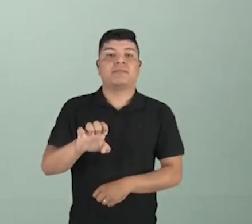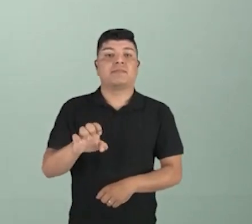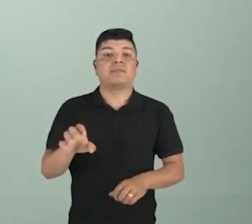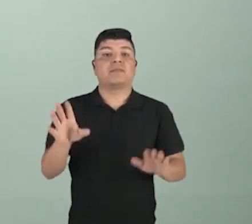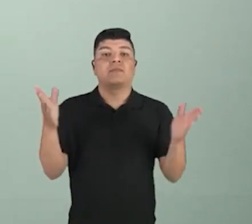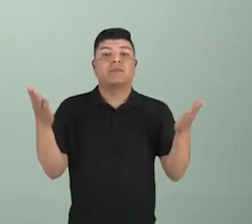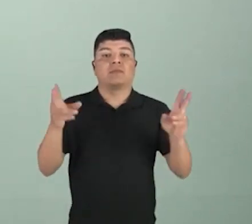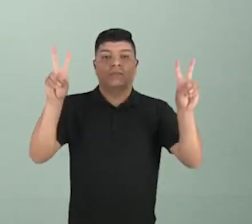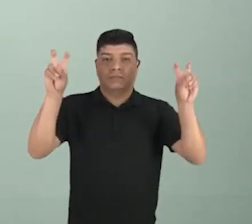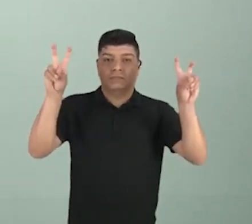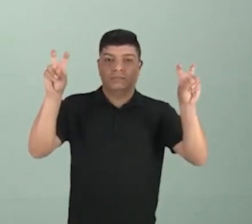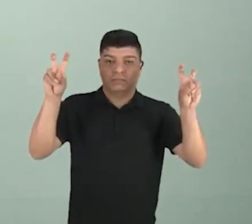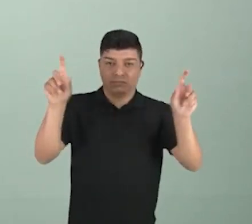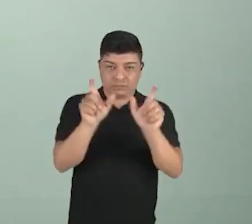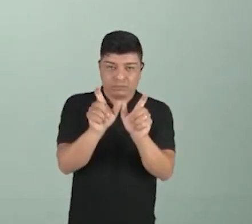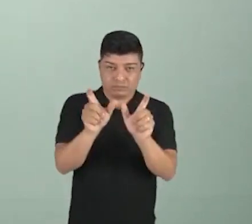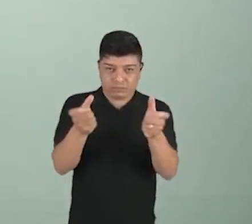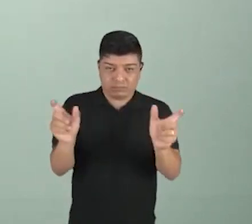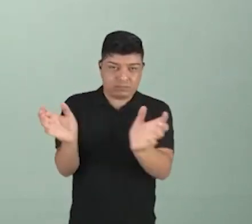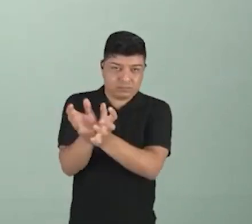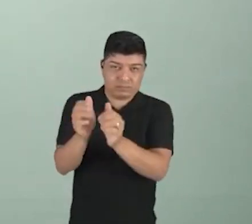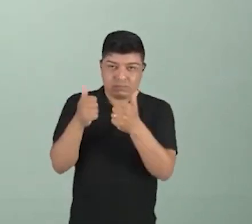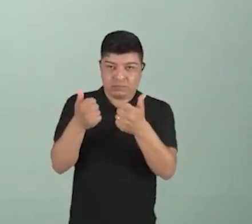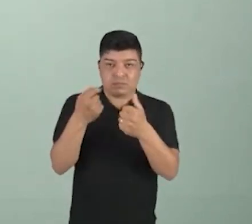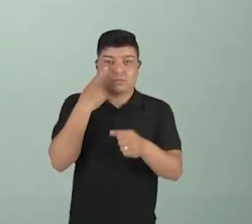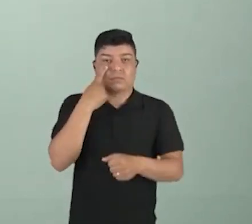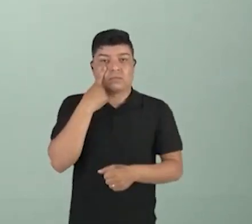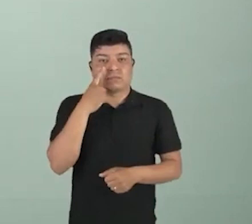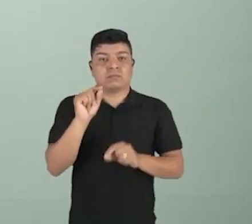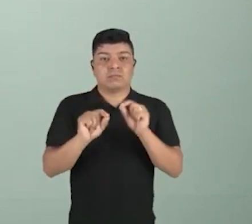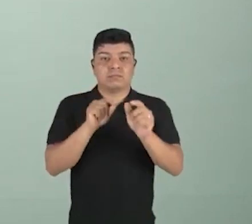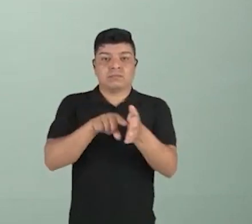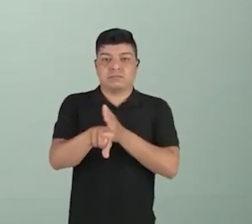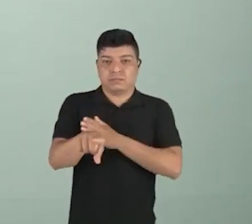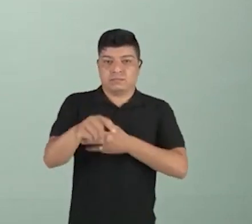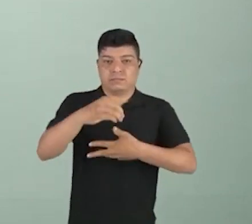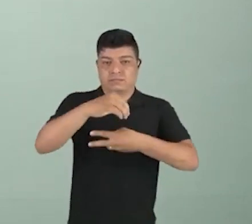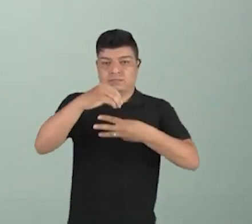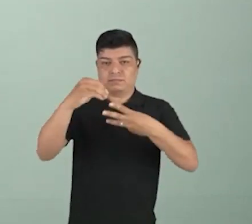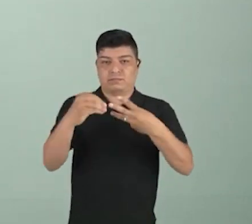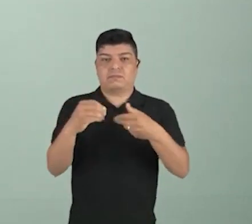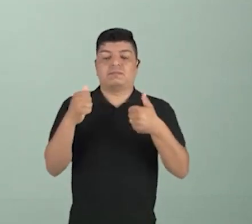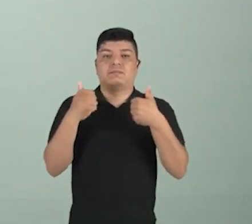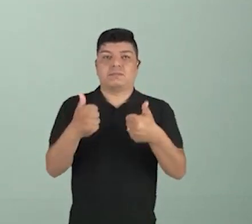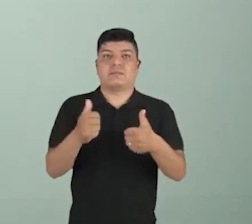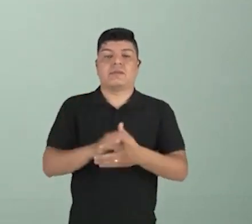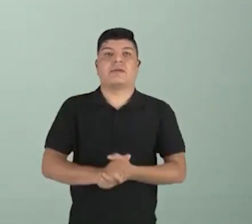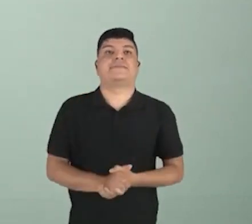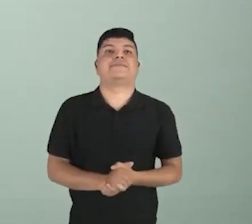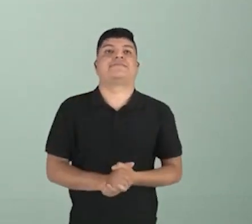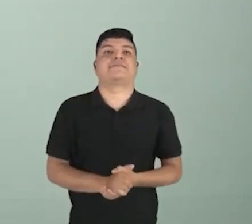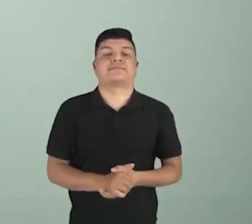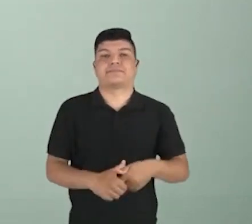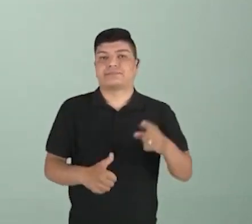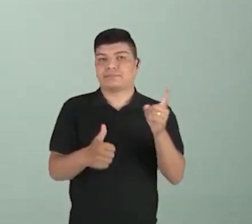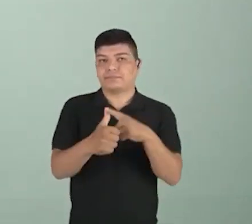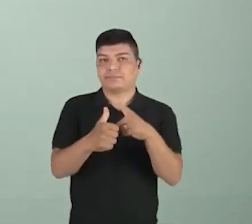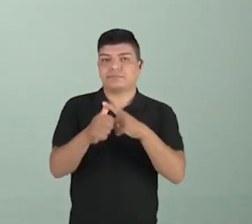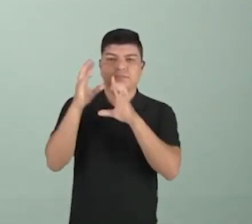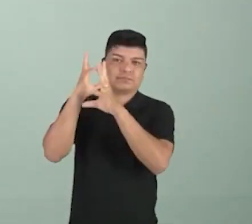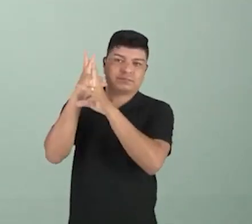hoje é classes gramaticais, olhando sempre o ponto de vista das questões do Enem, ok? Primeiro,